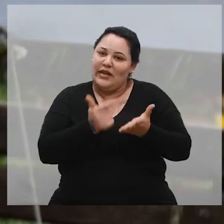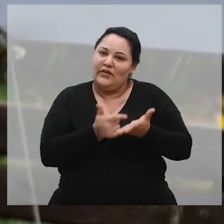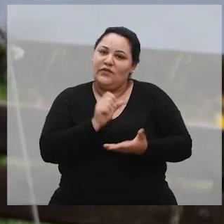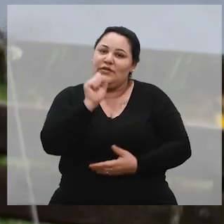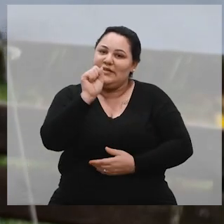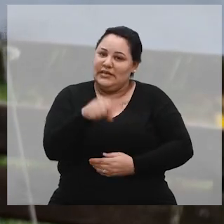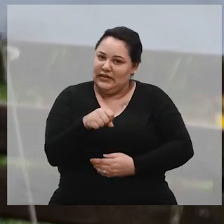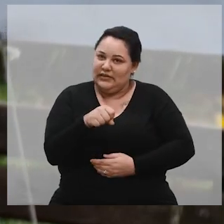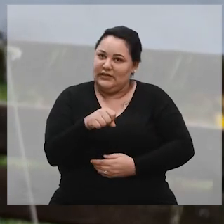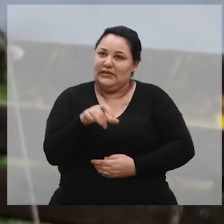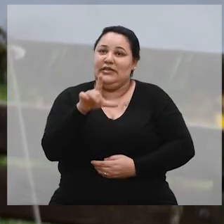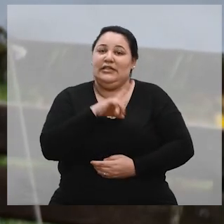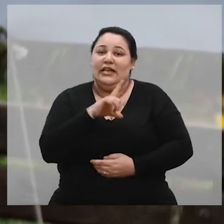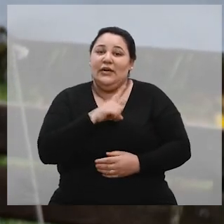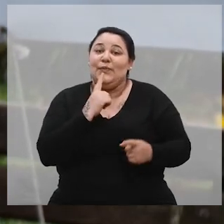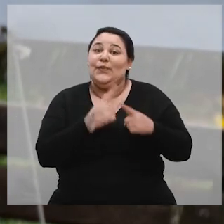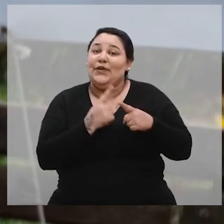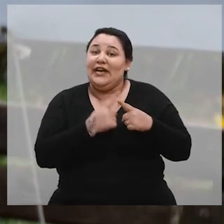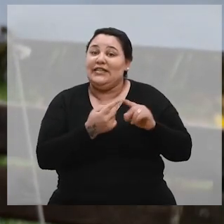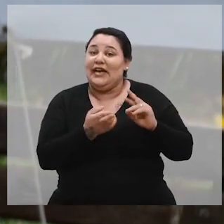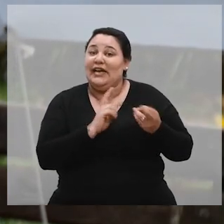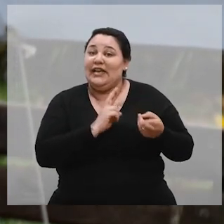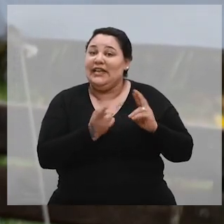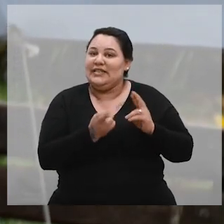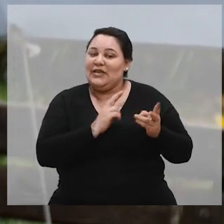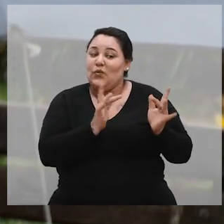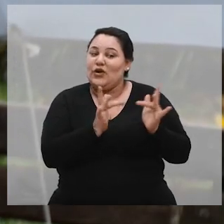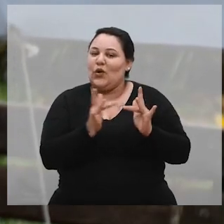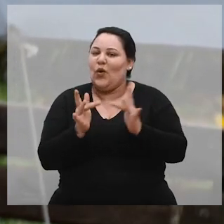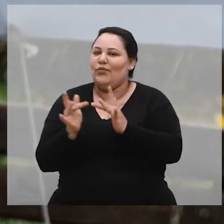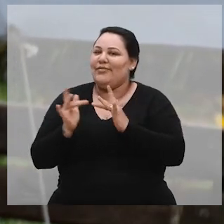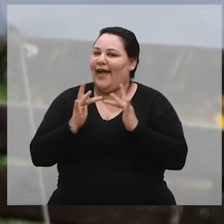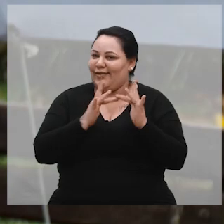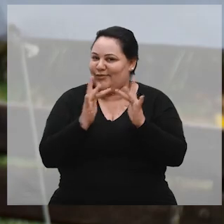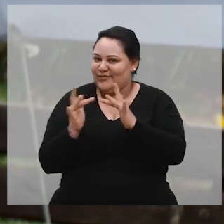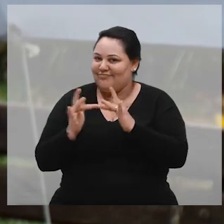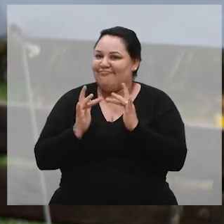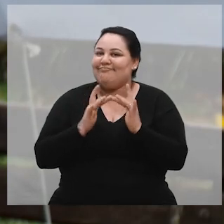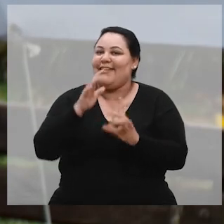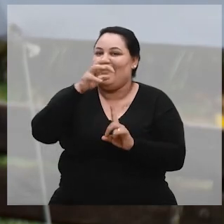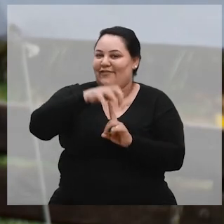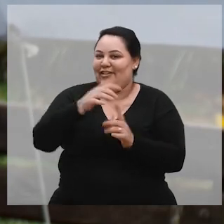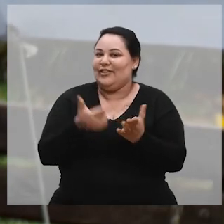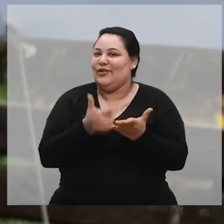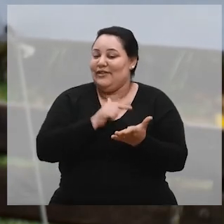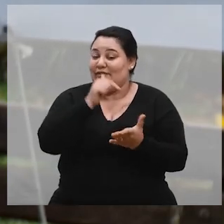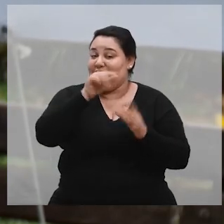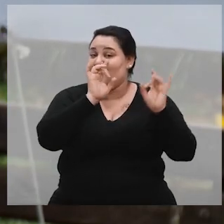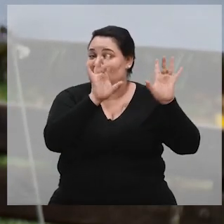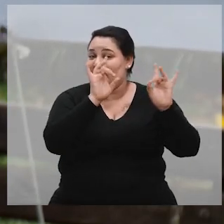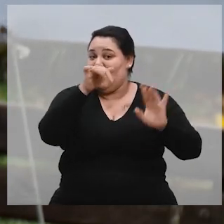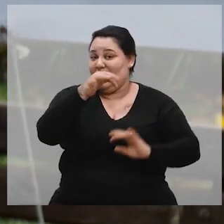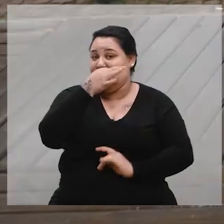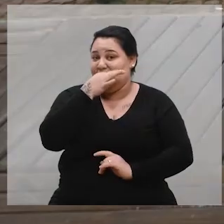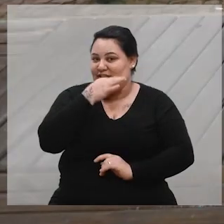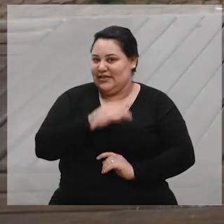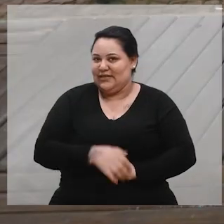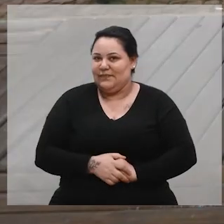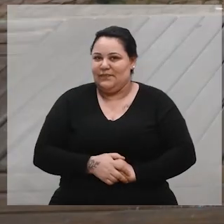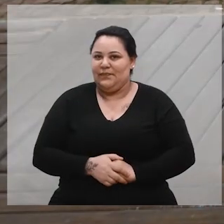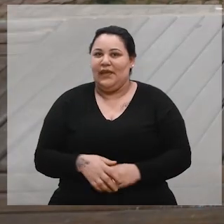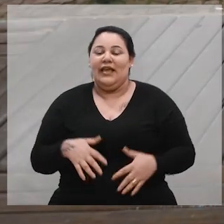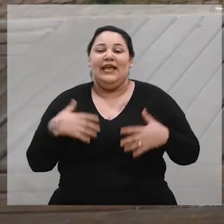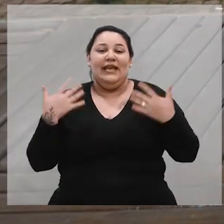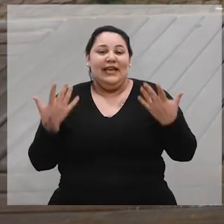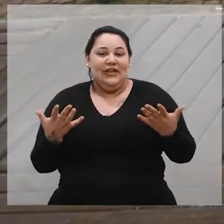que existe por causa das relações que as feiras do livro me propiciaram, e em especial a de Caxias do Sul. E quando